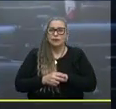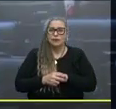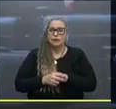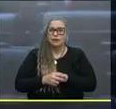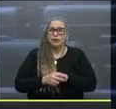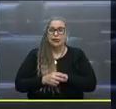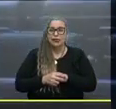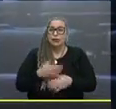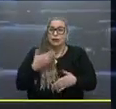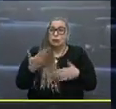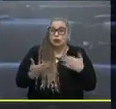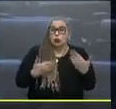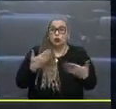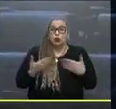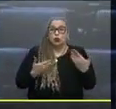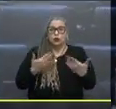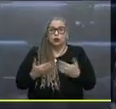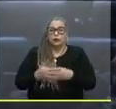de repente